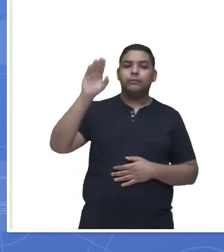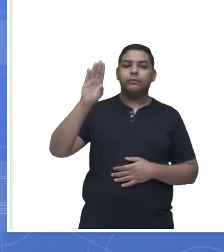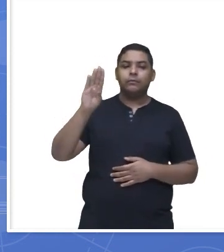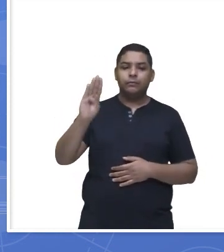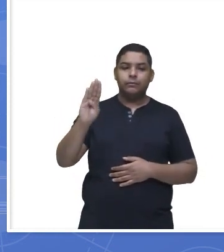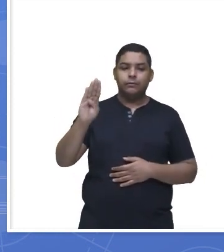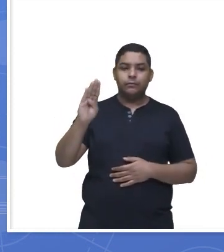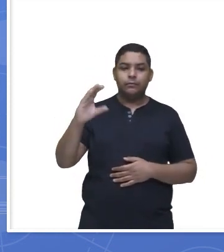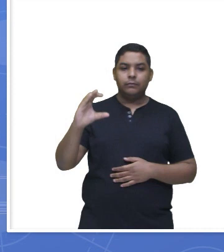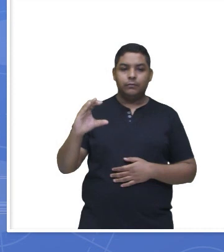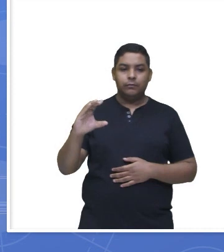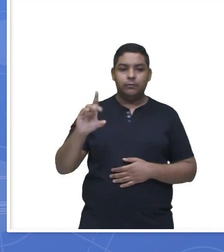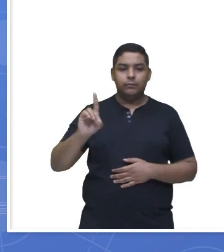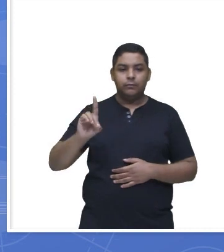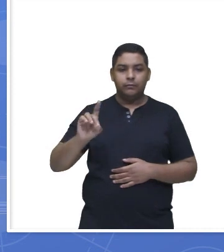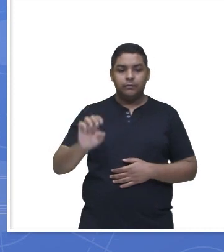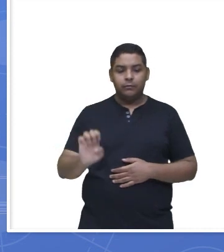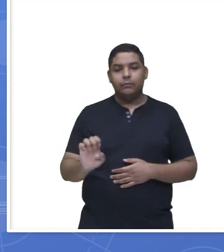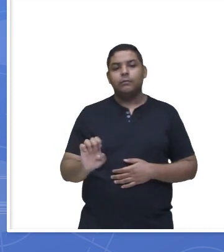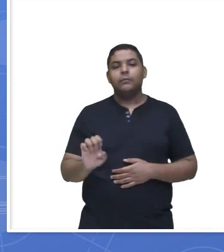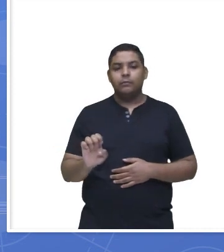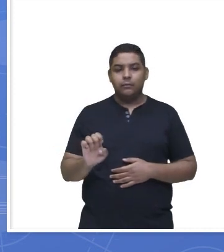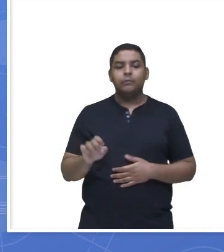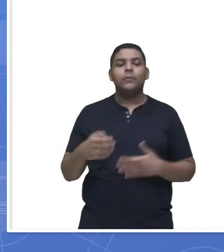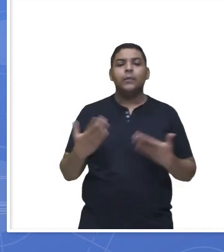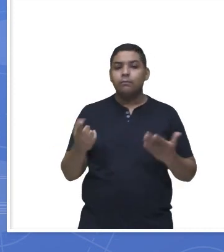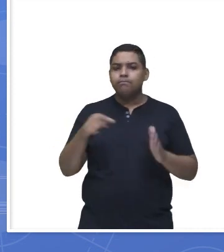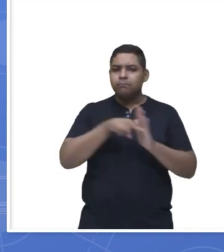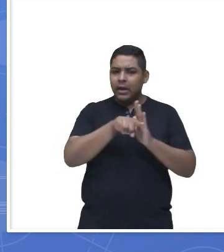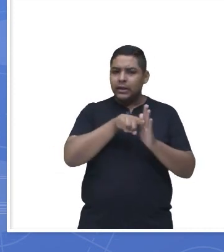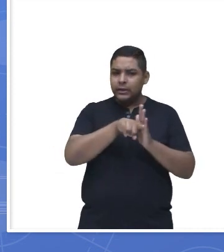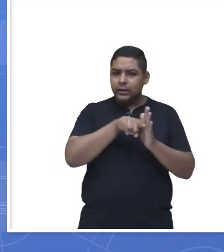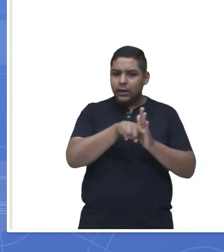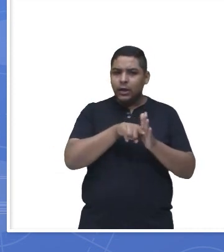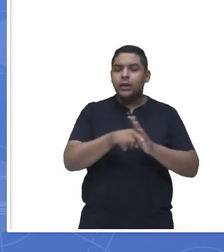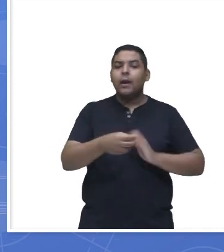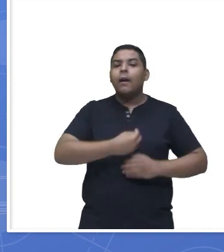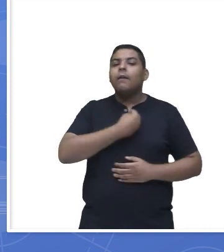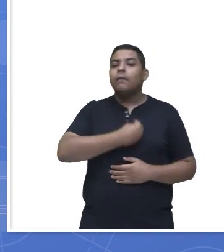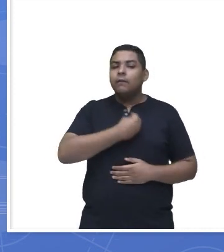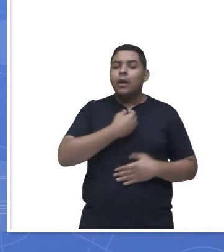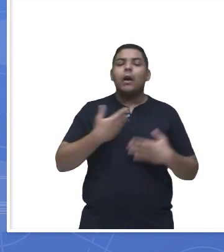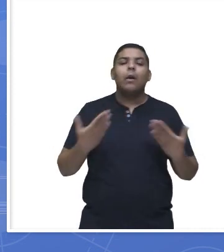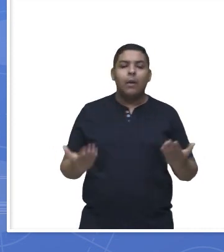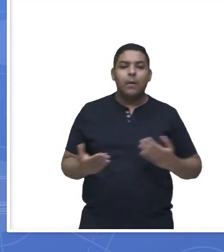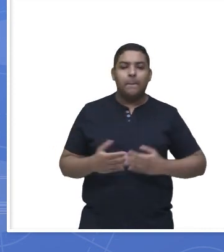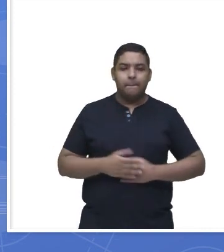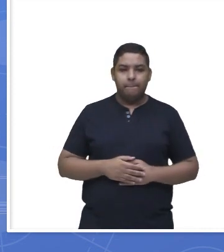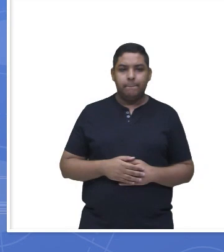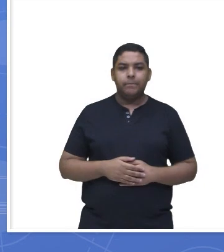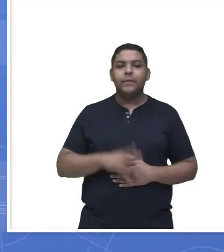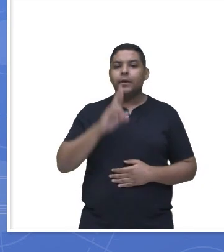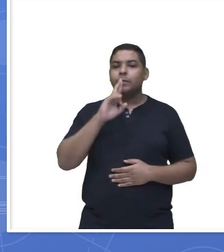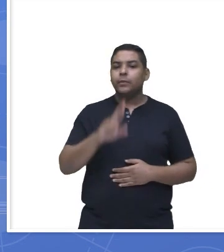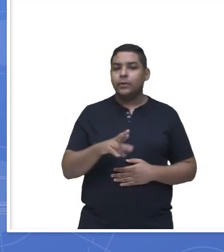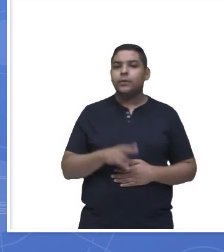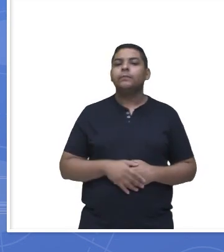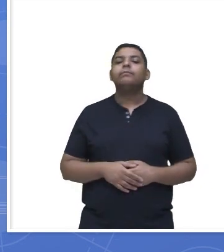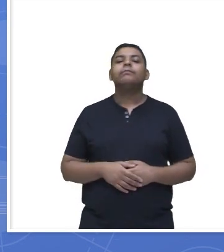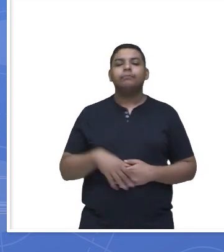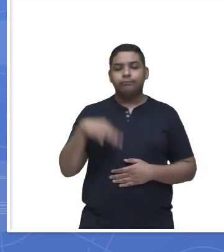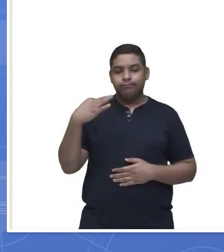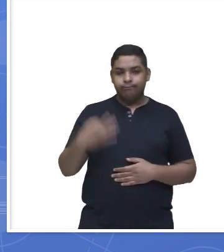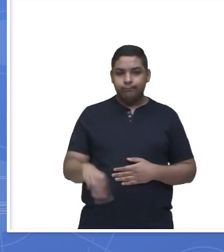Lispector, Aloysio de Azevedo, Jorge Amado, pesquisem também. Mas a resposta de hoje, vamos conferir então,